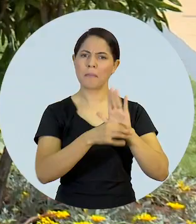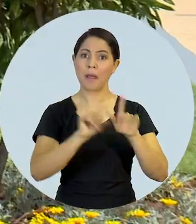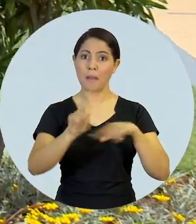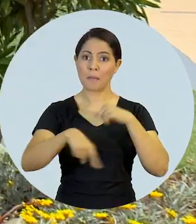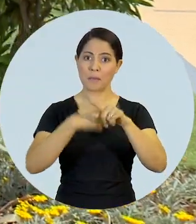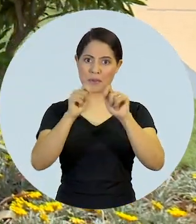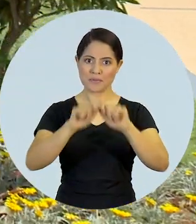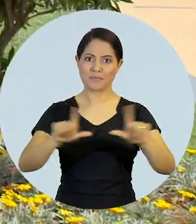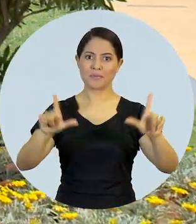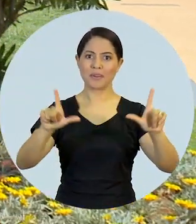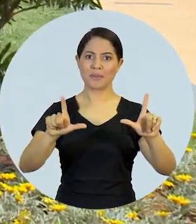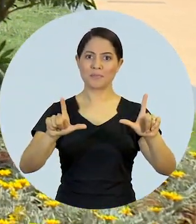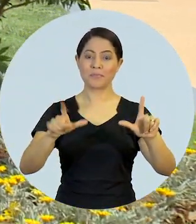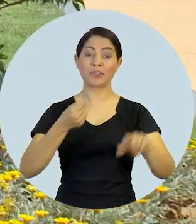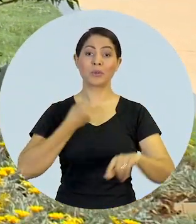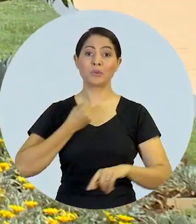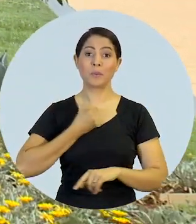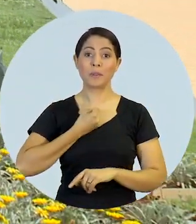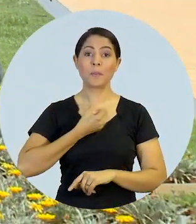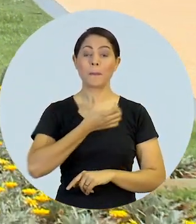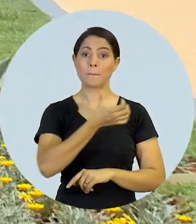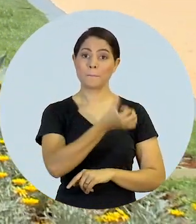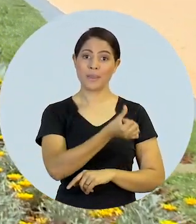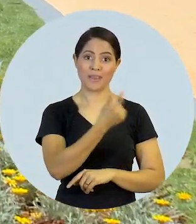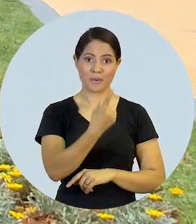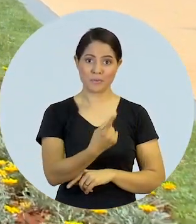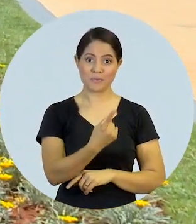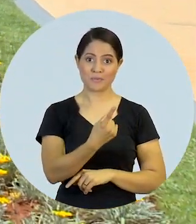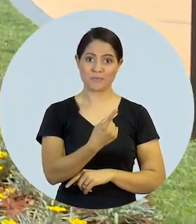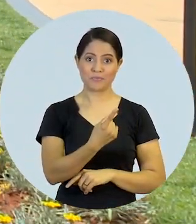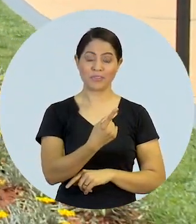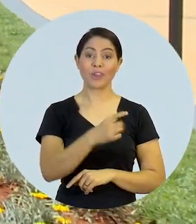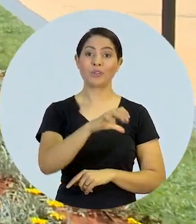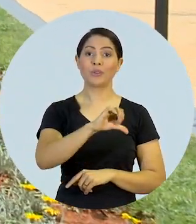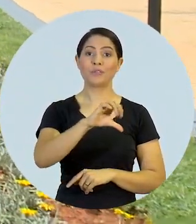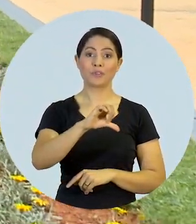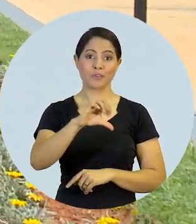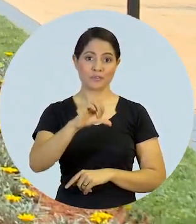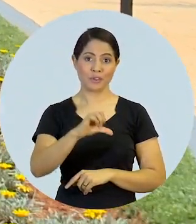pauta para o próximo programa. DDD 61, telefone